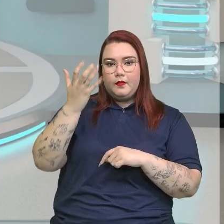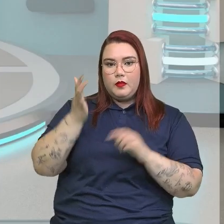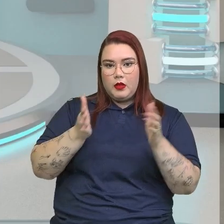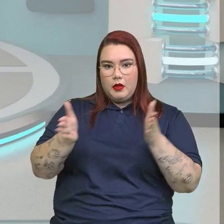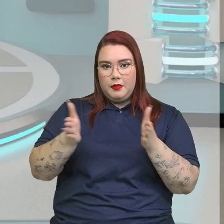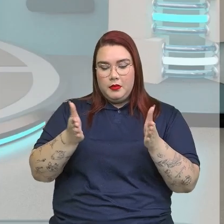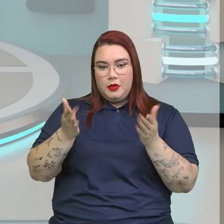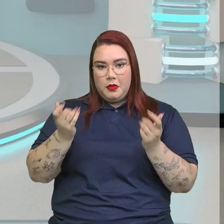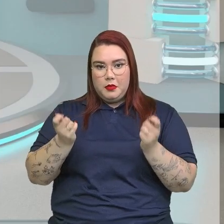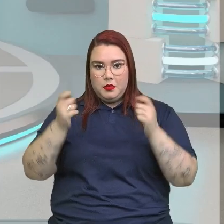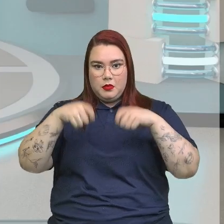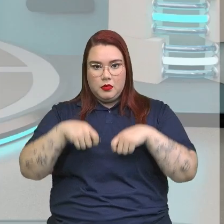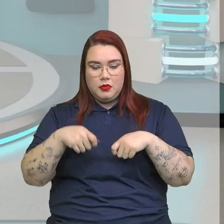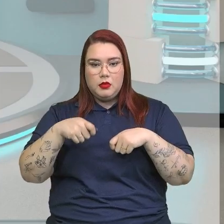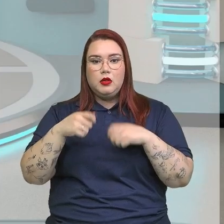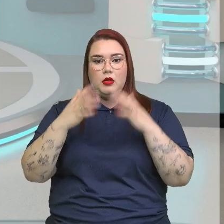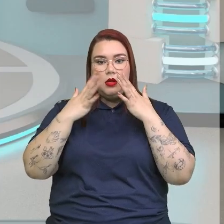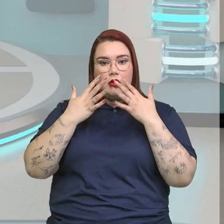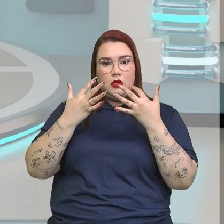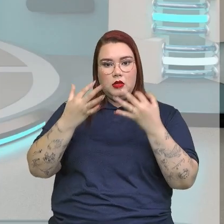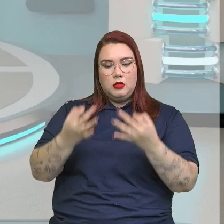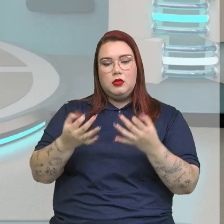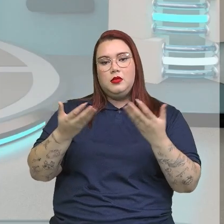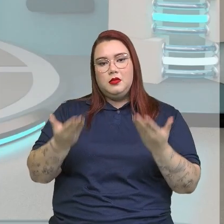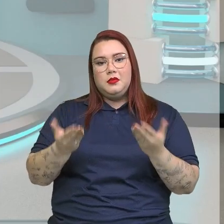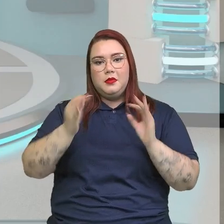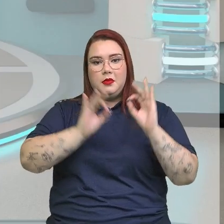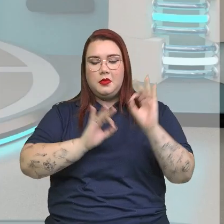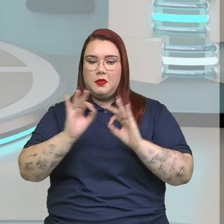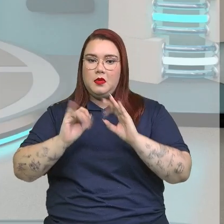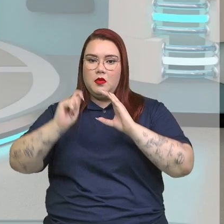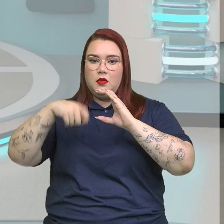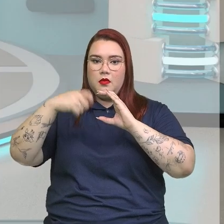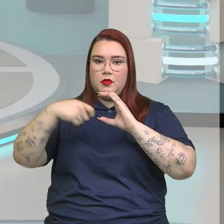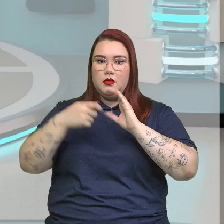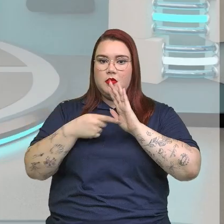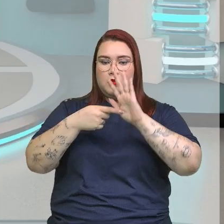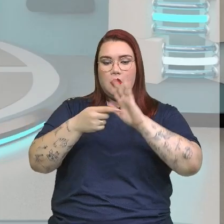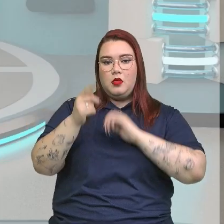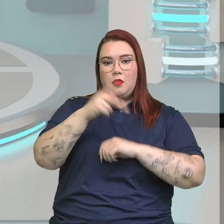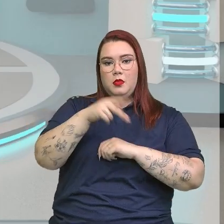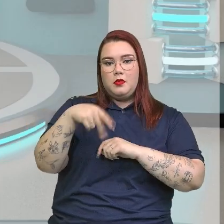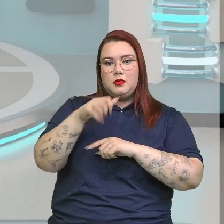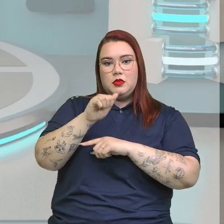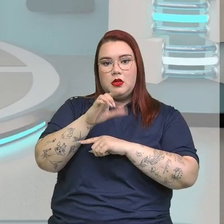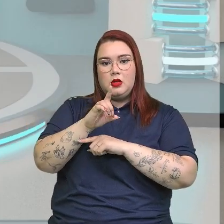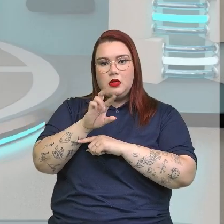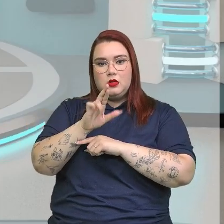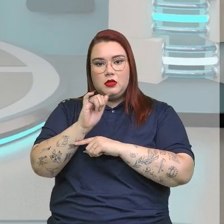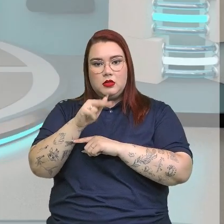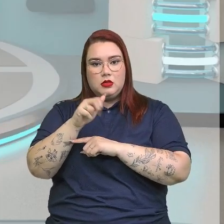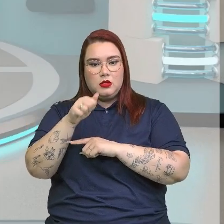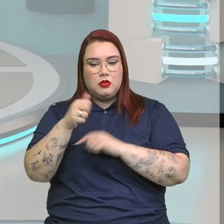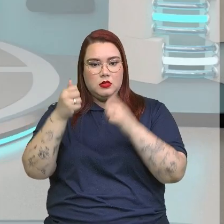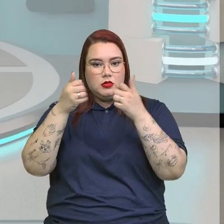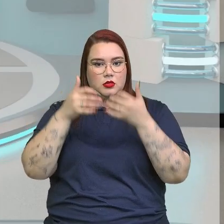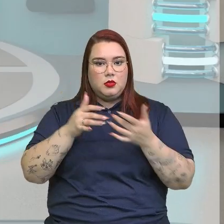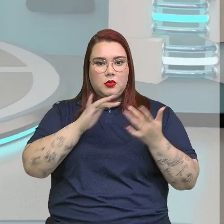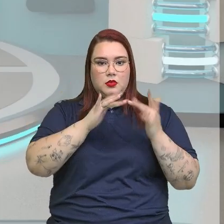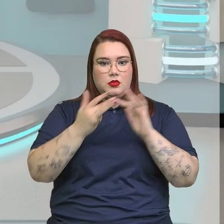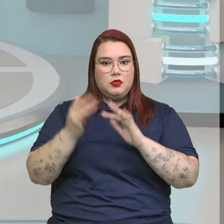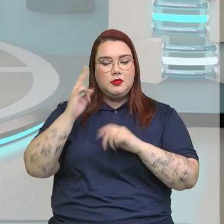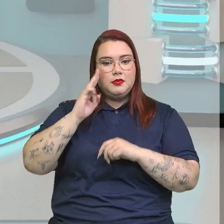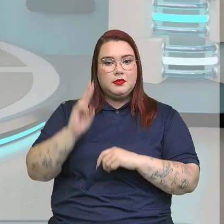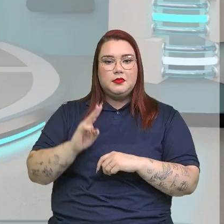E para que a gente possa ficar ciente disso, claro que nós preparamos um vídeo com a professora Adriana, que vai explicar um pouquinho do contexto histórico desse